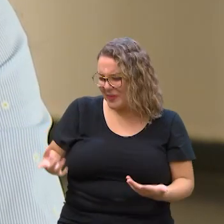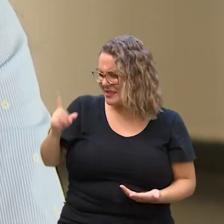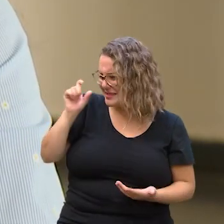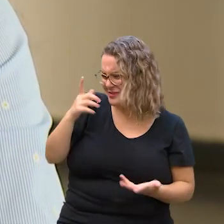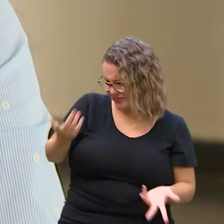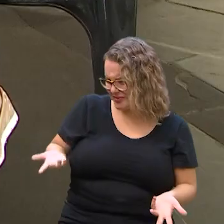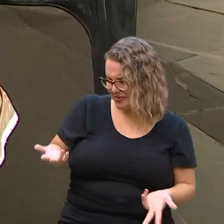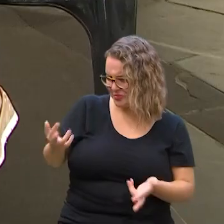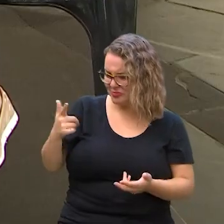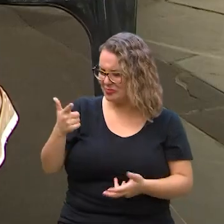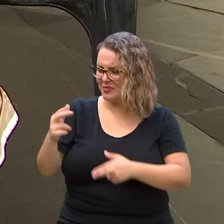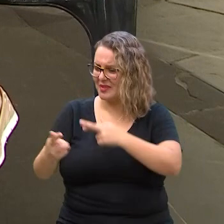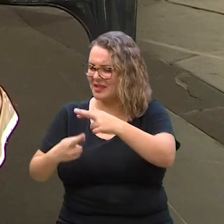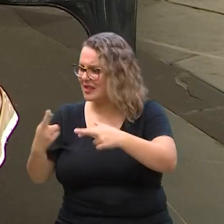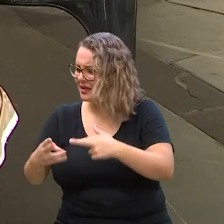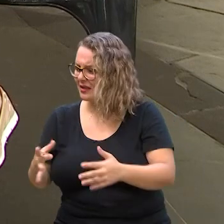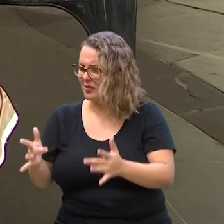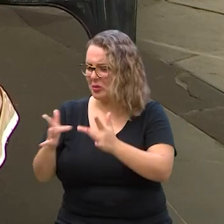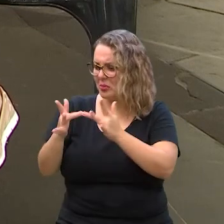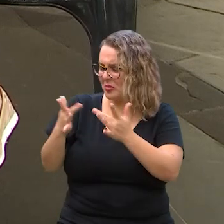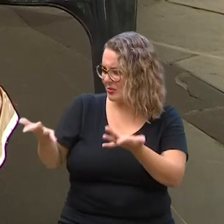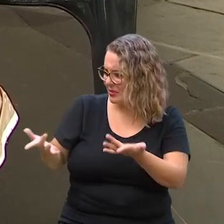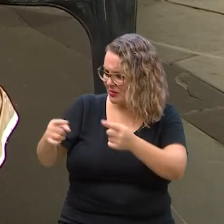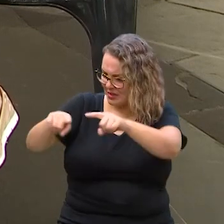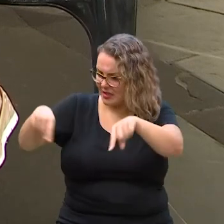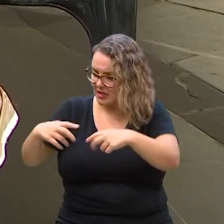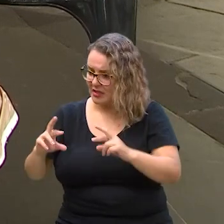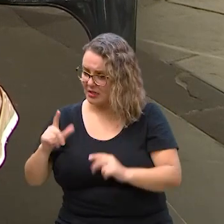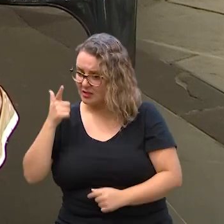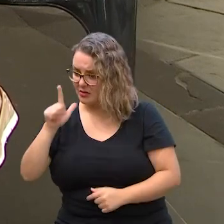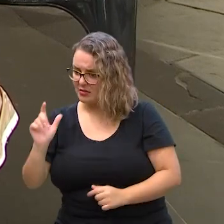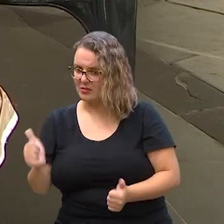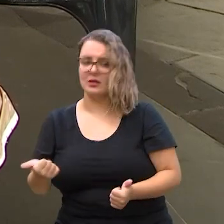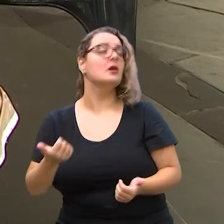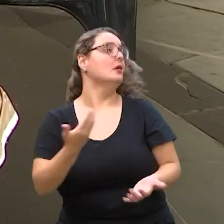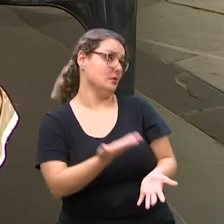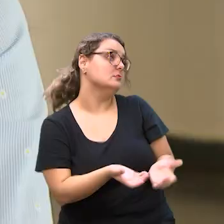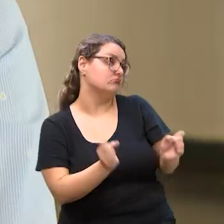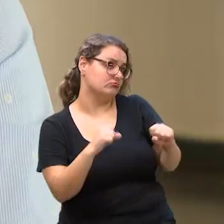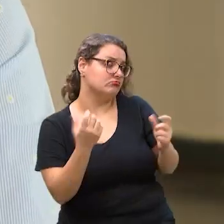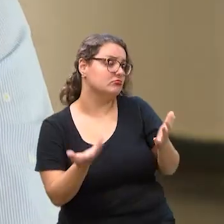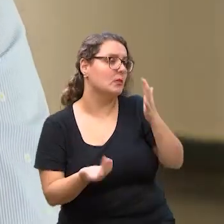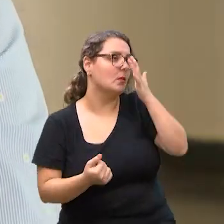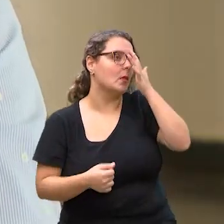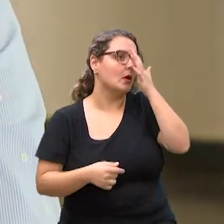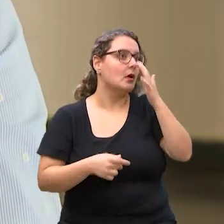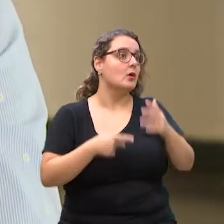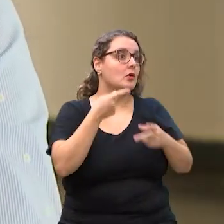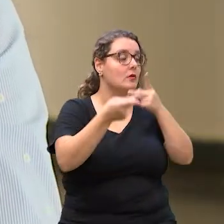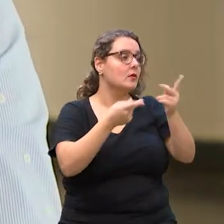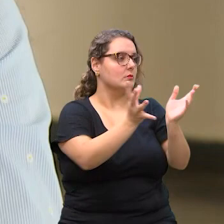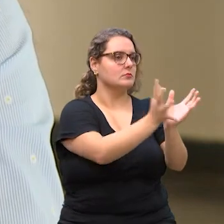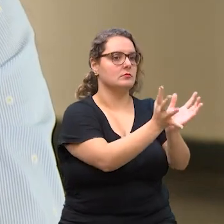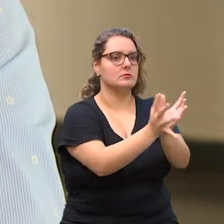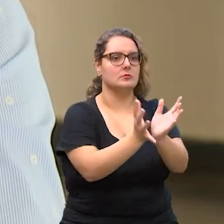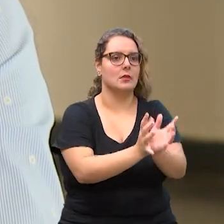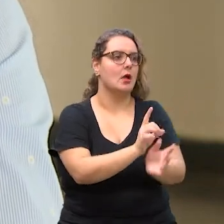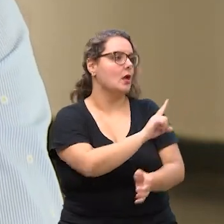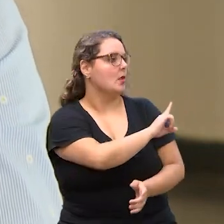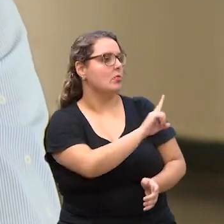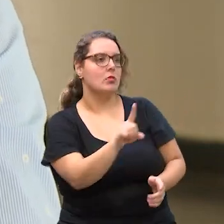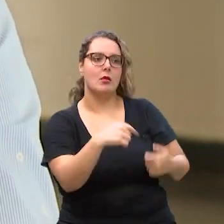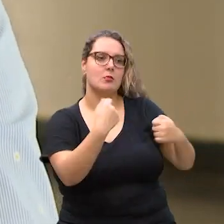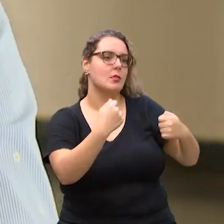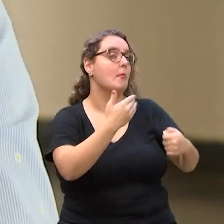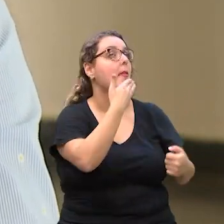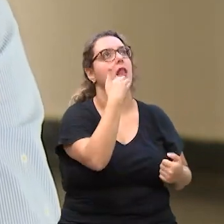difícil, né? Você não ter a relação, não ter o contato, mas dentro de quadra dá certo. Uhum. É o que a gente sempre fala para as equipes, vocês não precisam